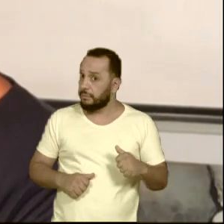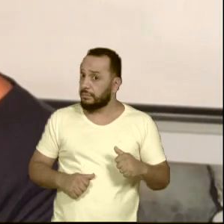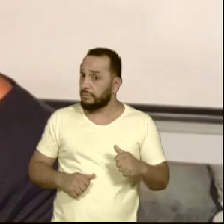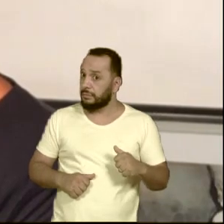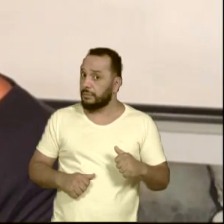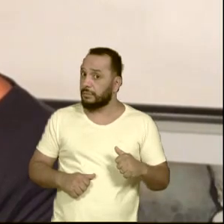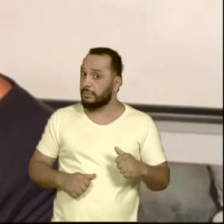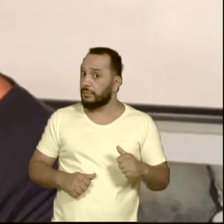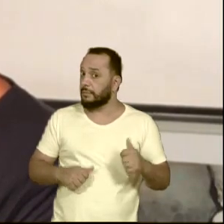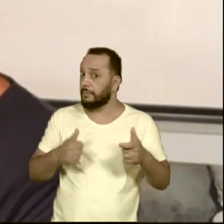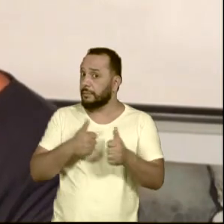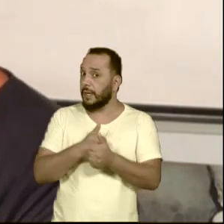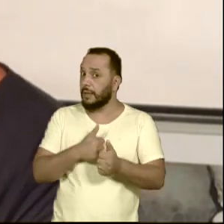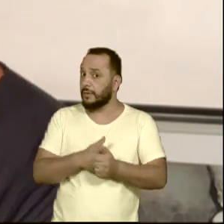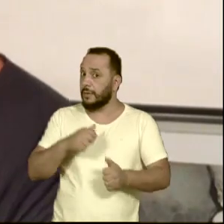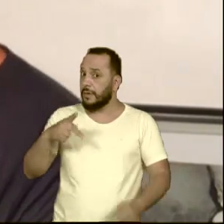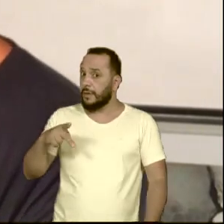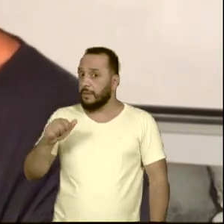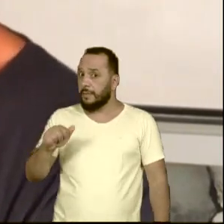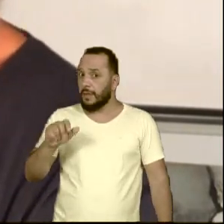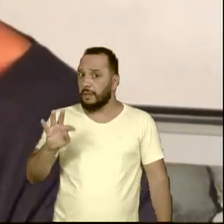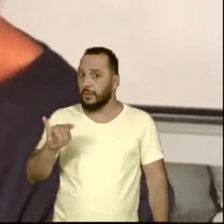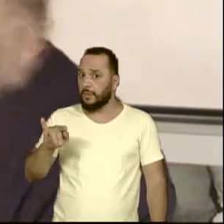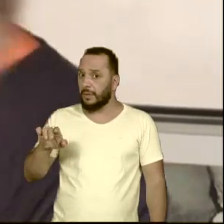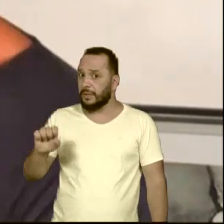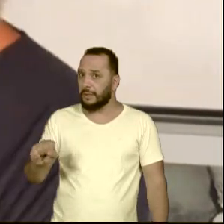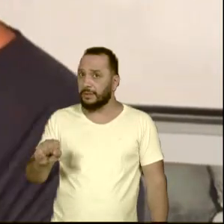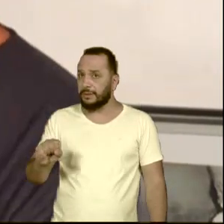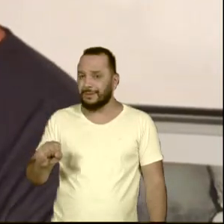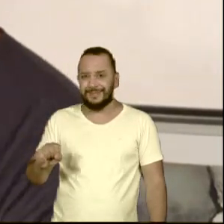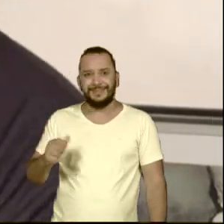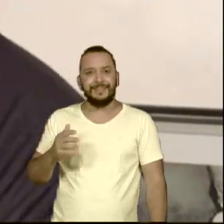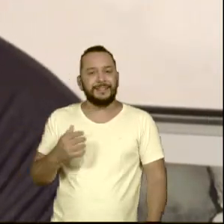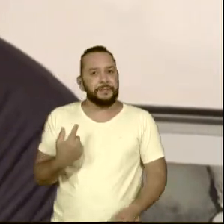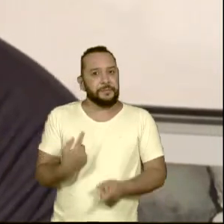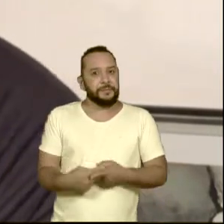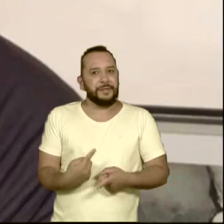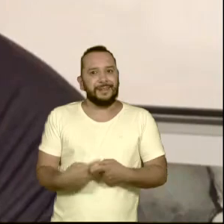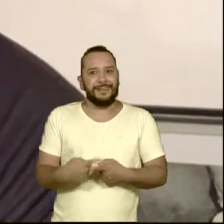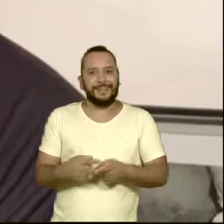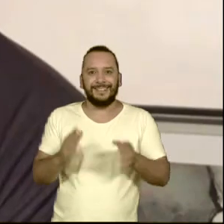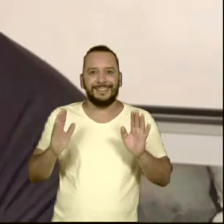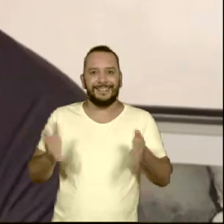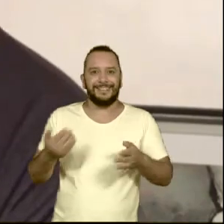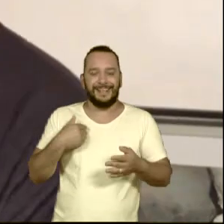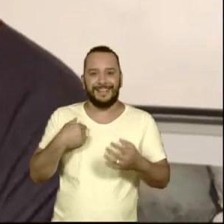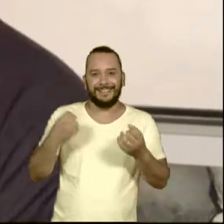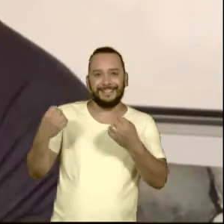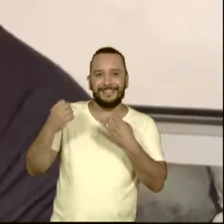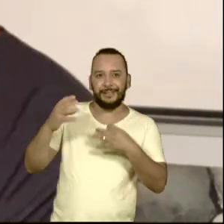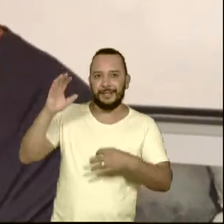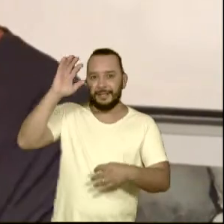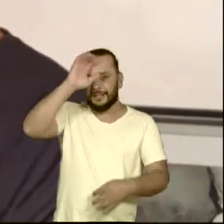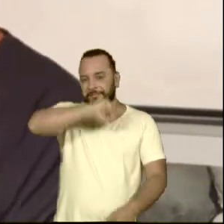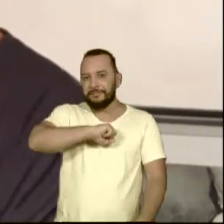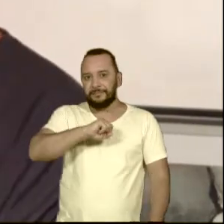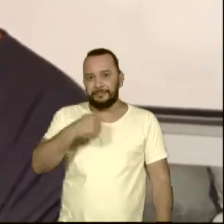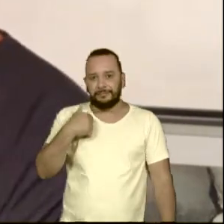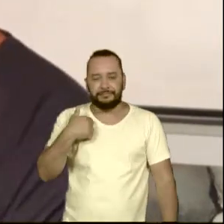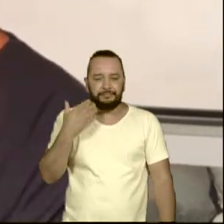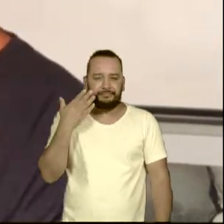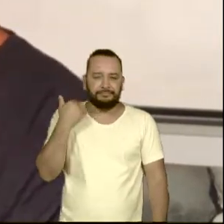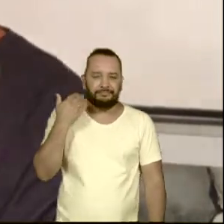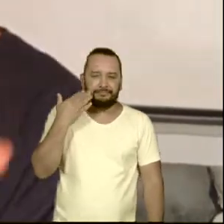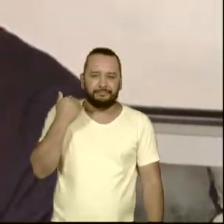é fica Patópolis? Mas o conteúdo foi jogado lá atrás, gente, entendeu? Se eu nunca tivesse absorvido,